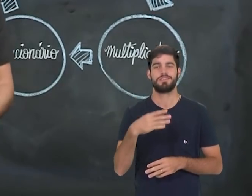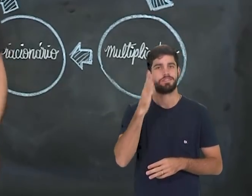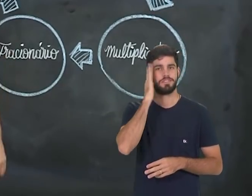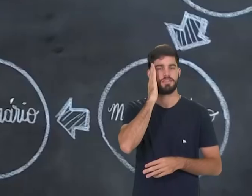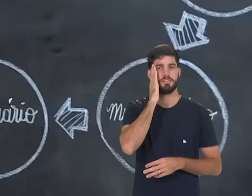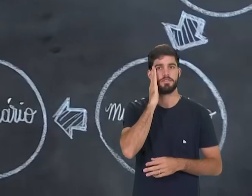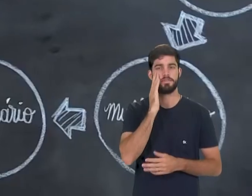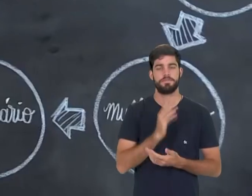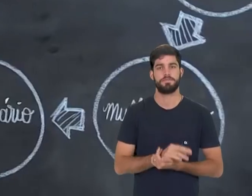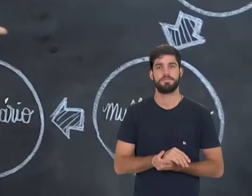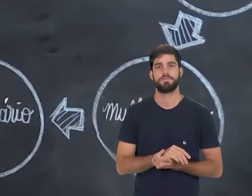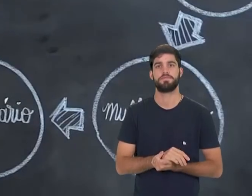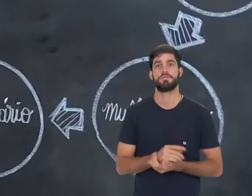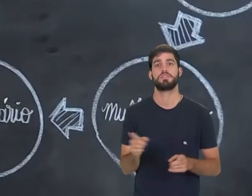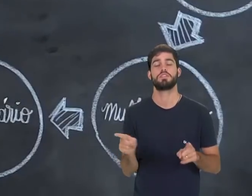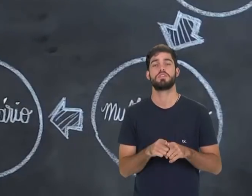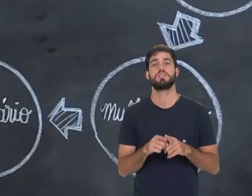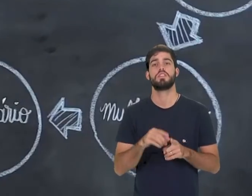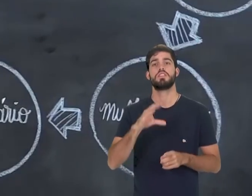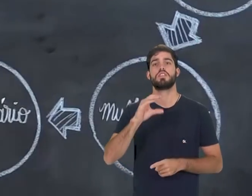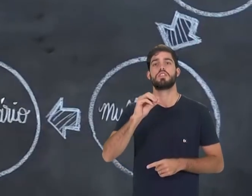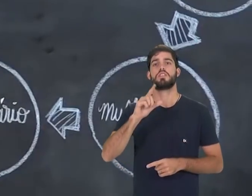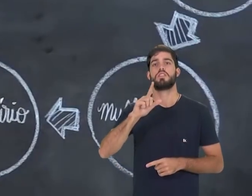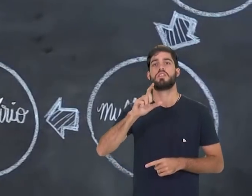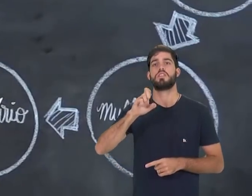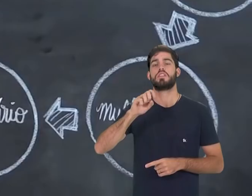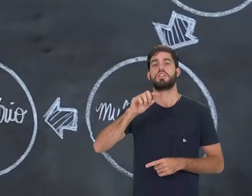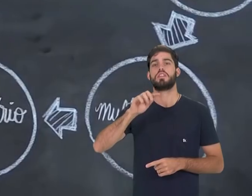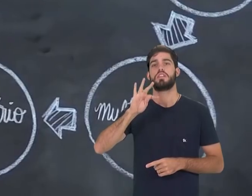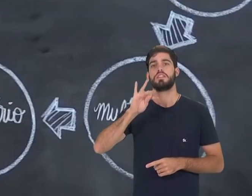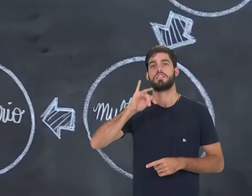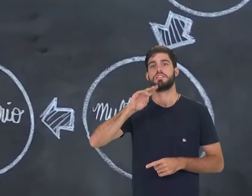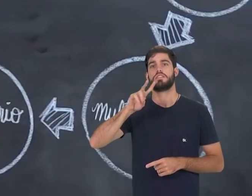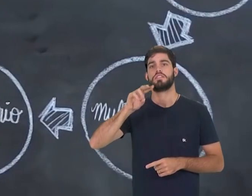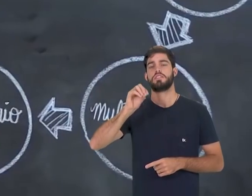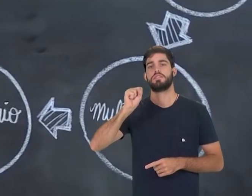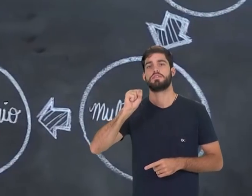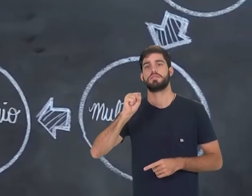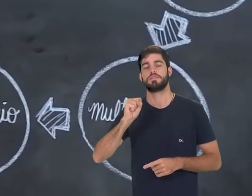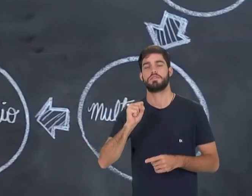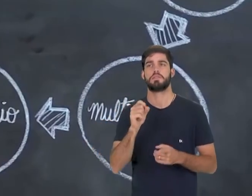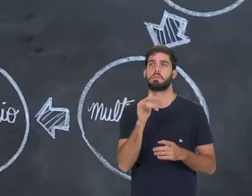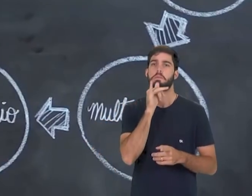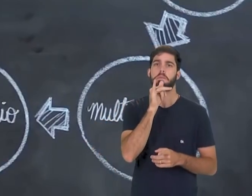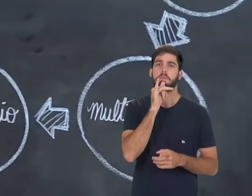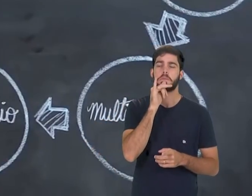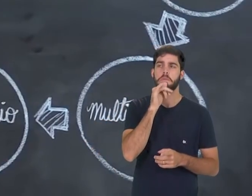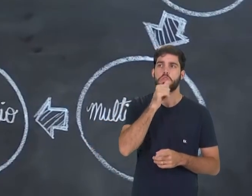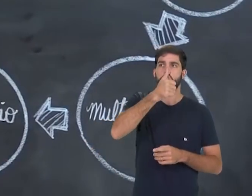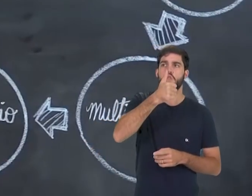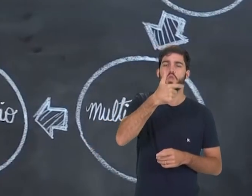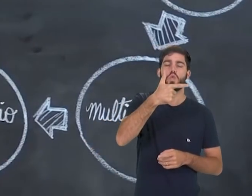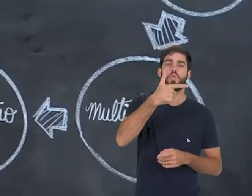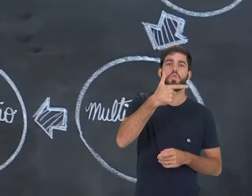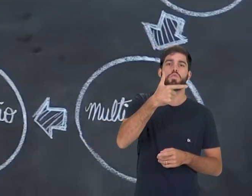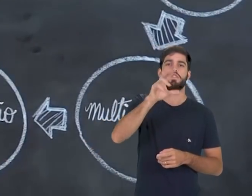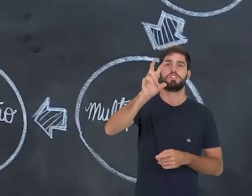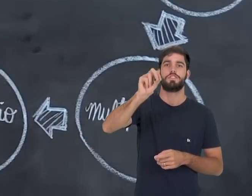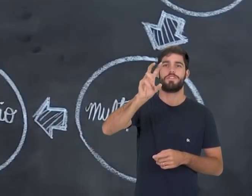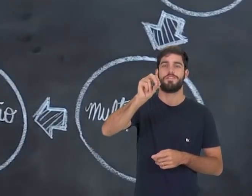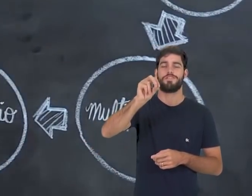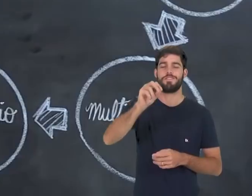um quinto. E os numerais coletivos, que dão ideia de grupos, né? Quando eu tenho, por exemplo, a ideia de dúzia de ovos, esse é um